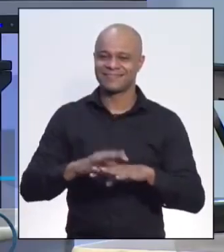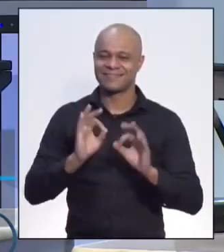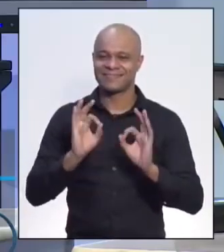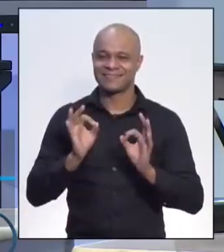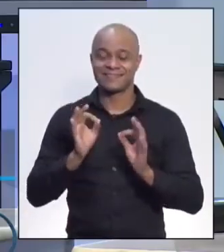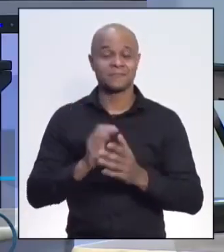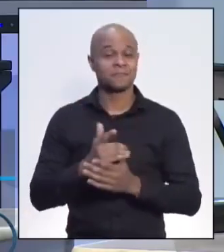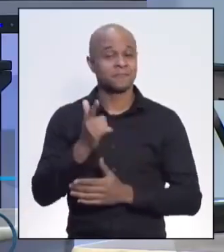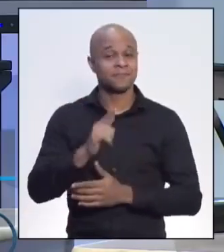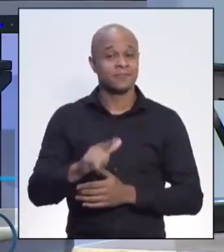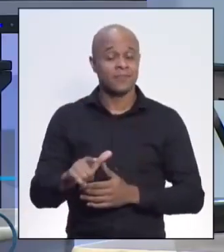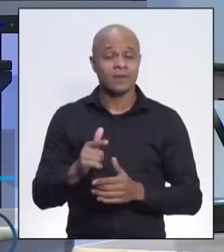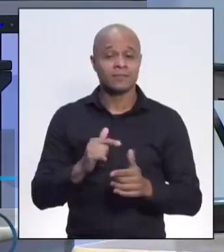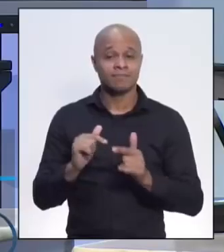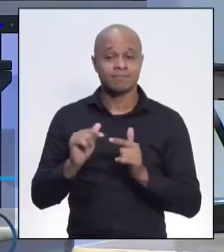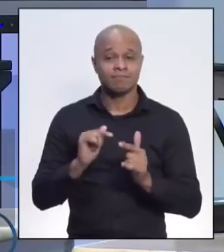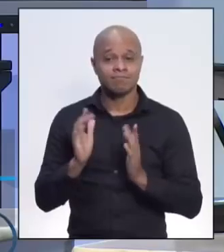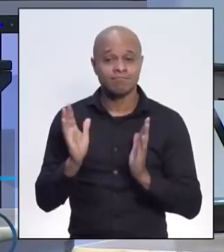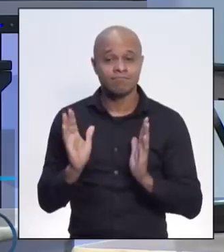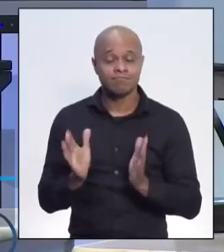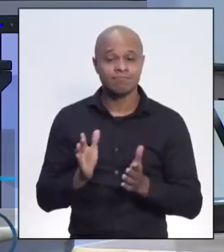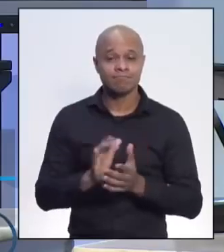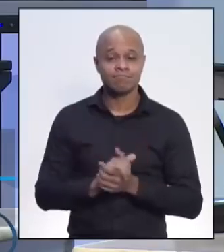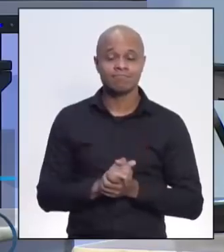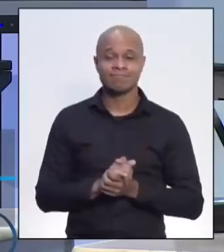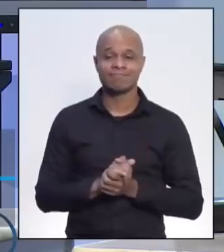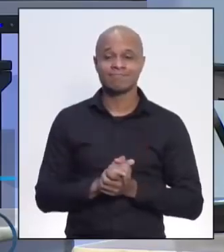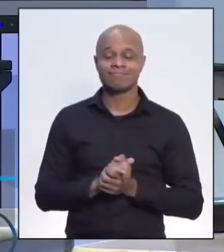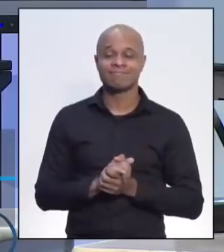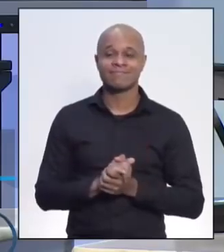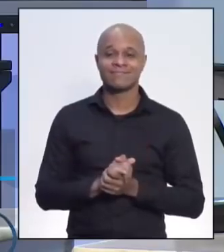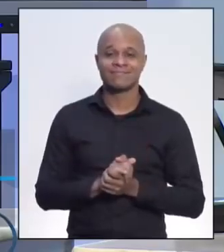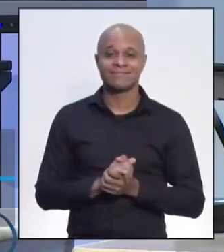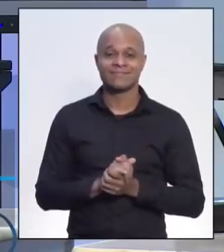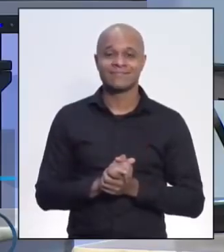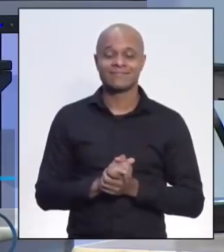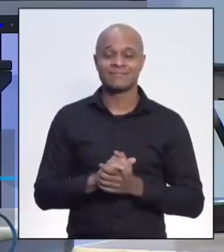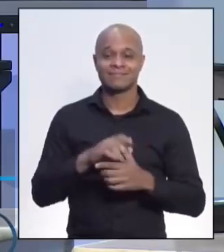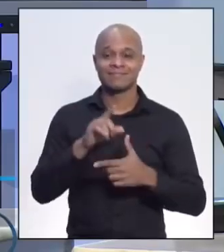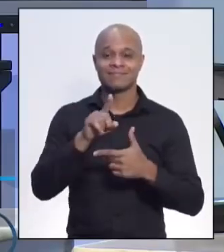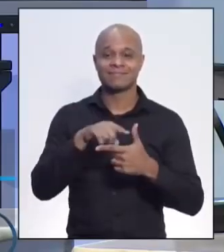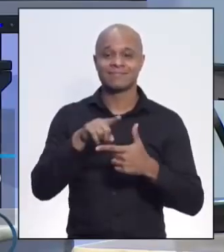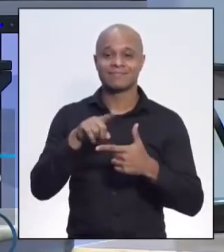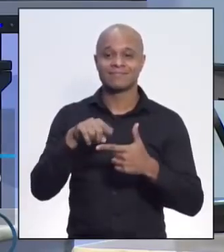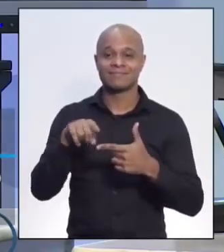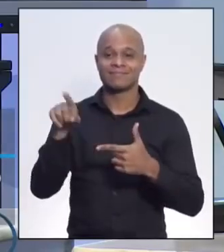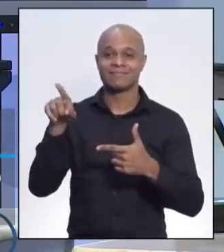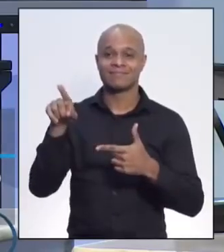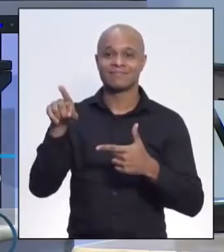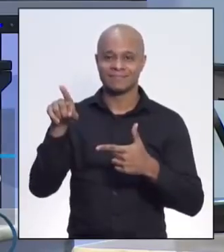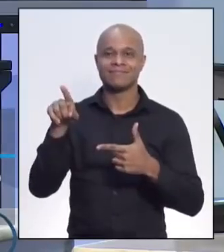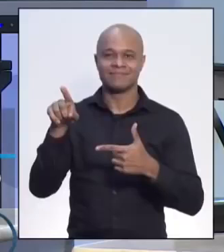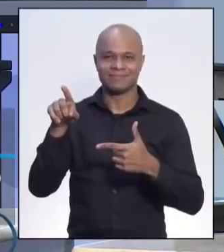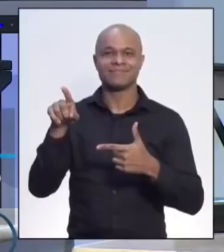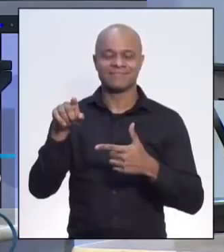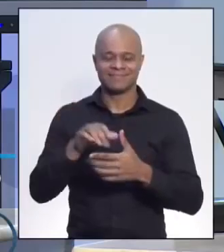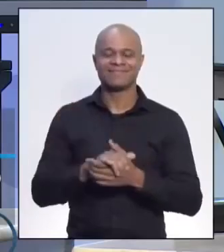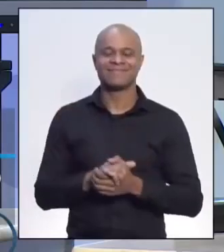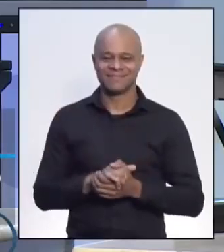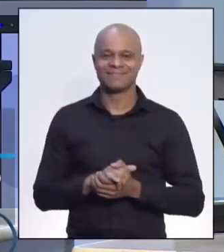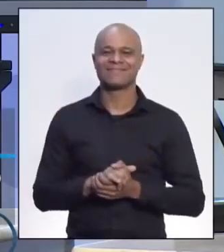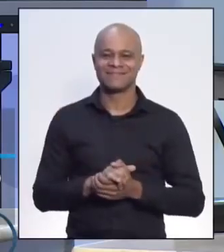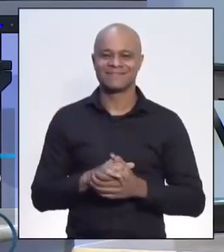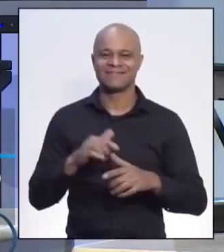vamos continuar trabalhando sobre gráficos, né? Então, nós estamos trazendo aqui